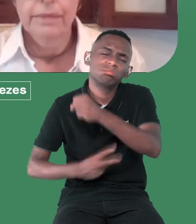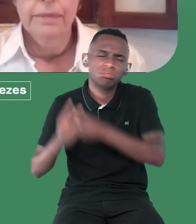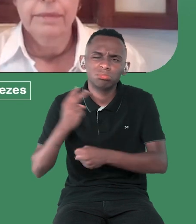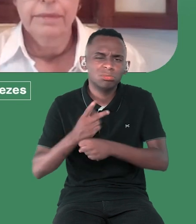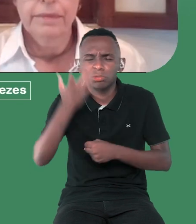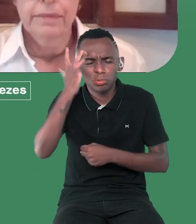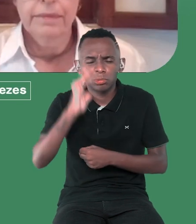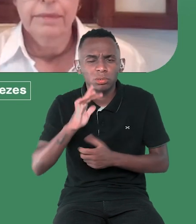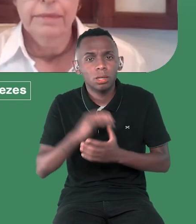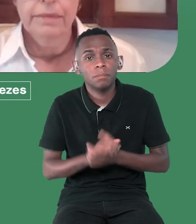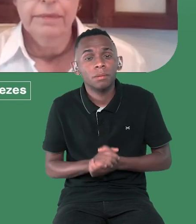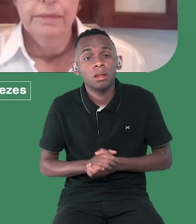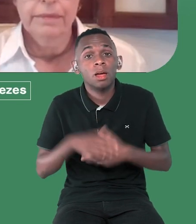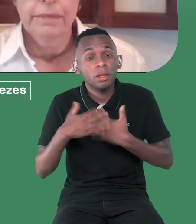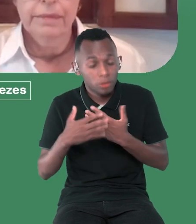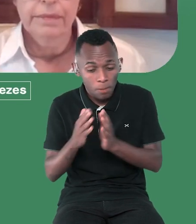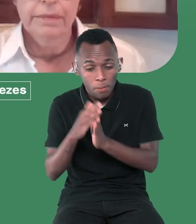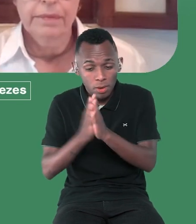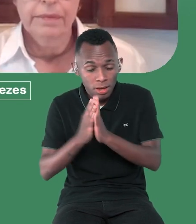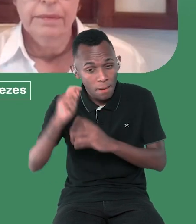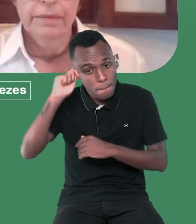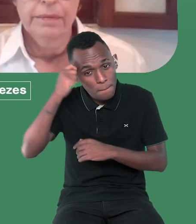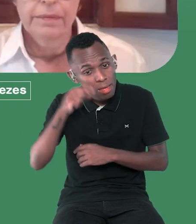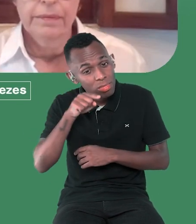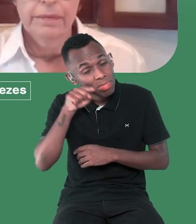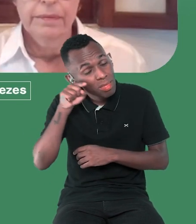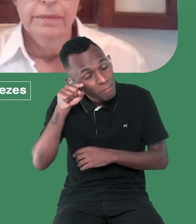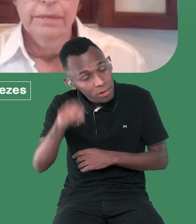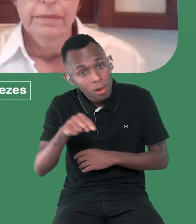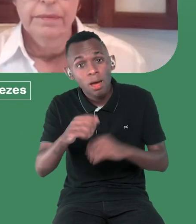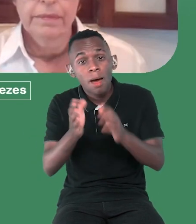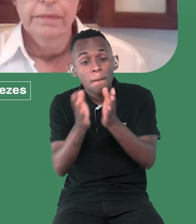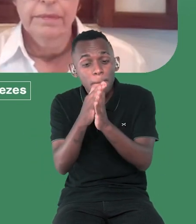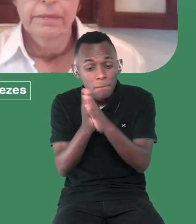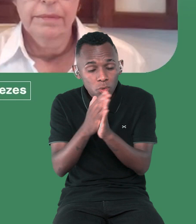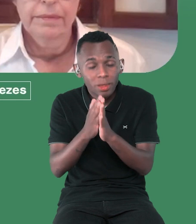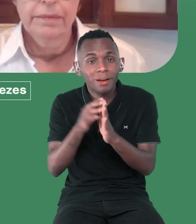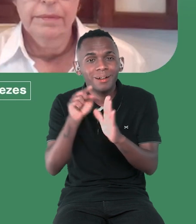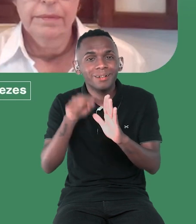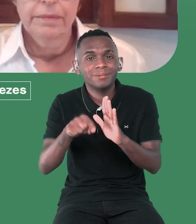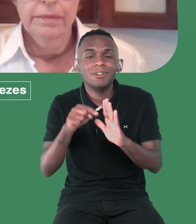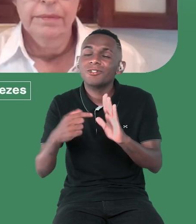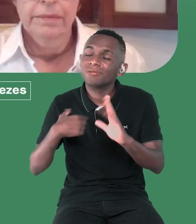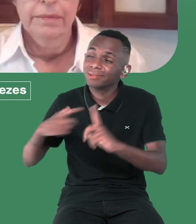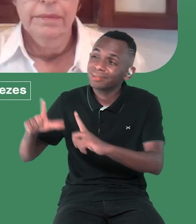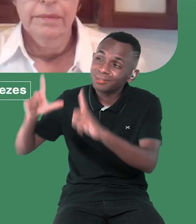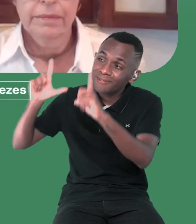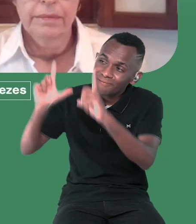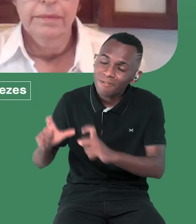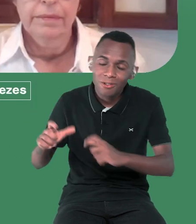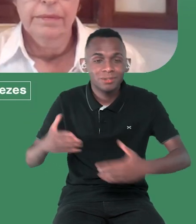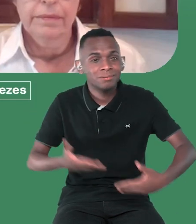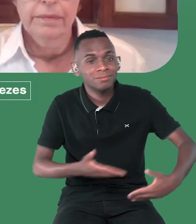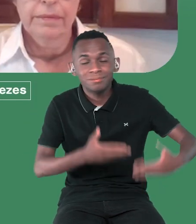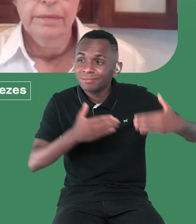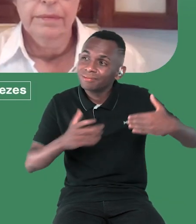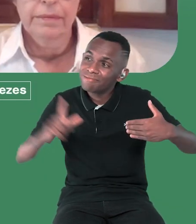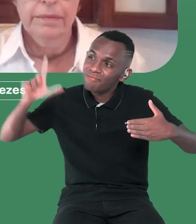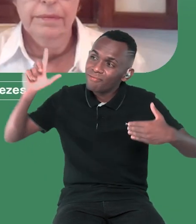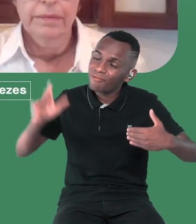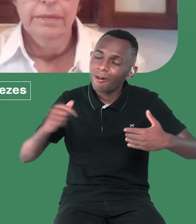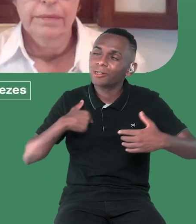mesmo, e a Bonequinha Preta estava lá, e a personagem, a boneca, estava lá. Eu fiz foto com a personagem, eu abracei a personagem,